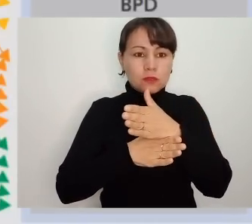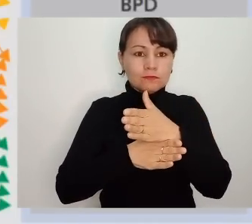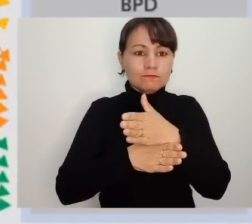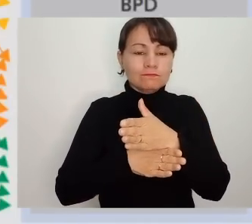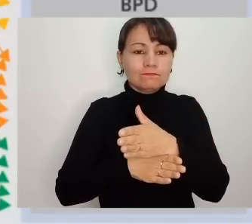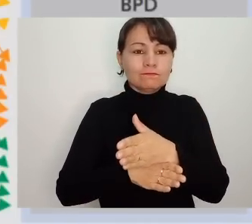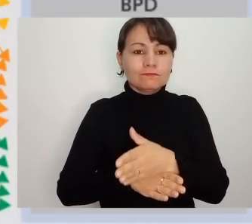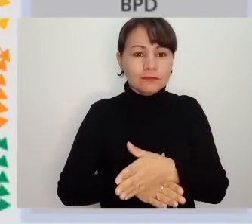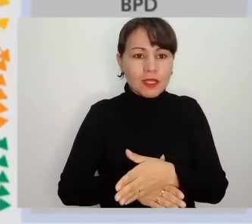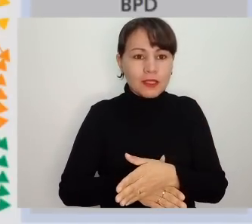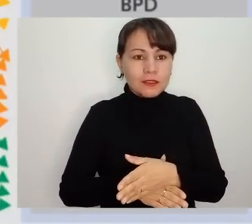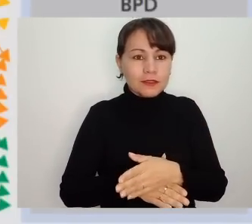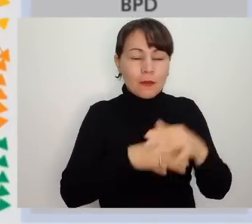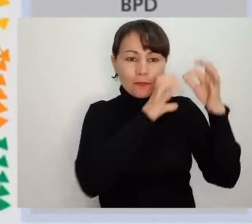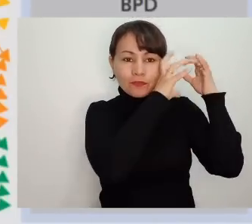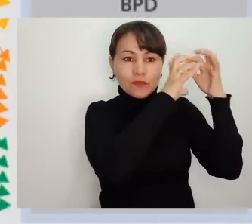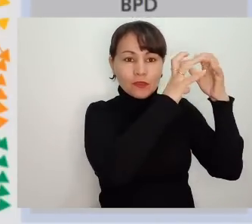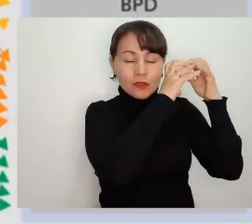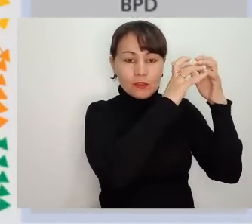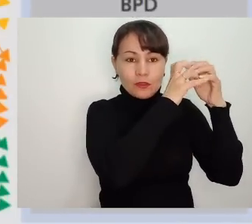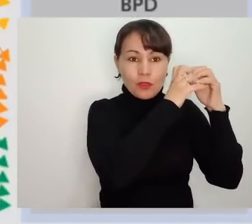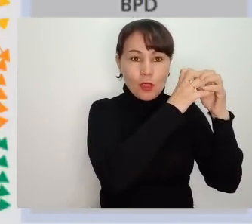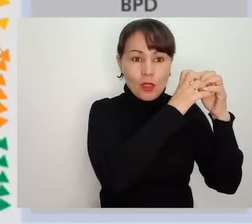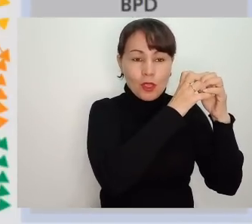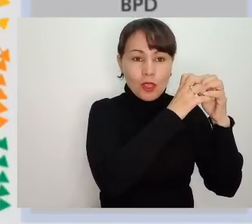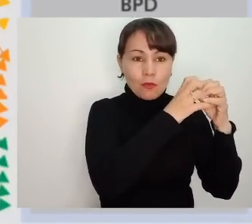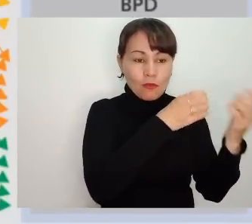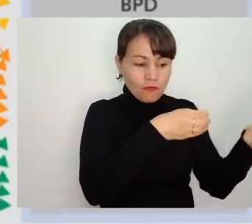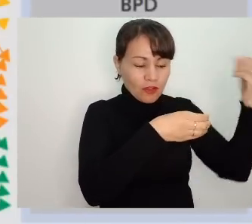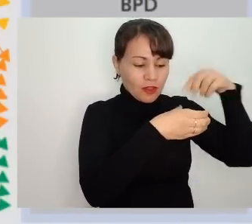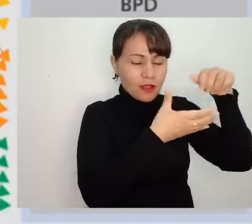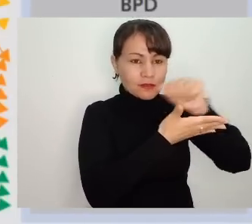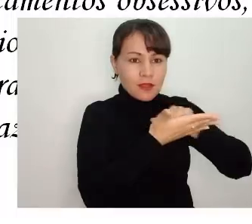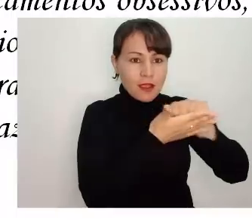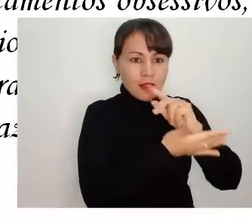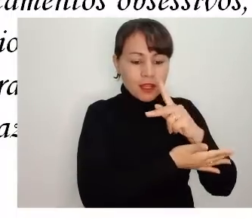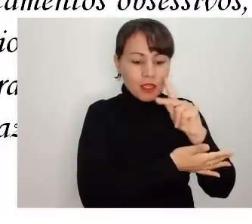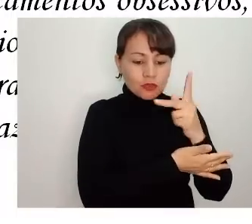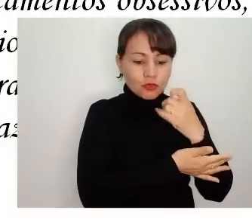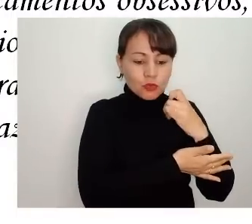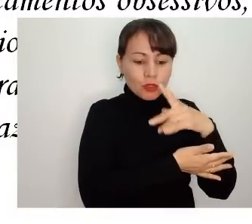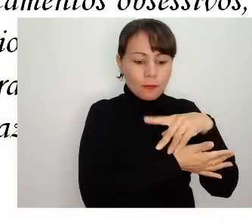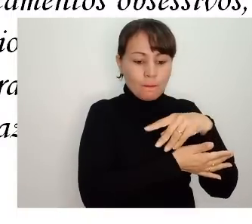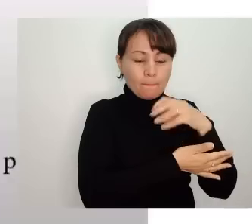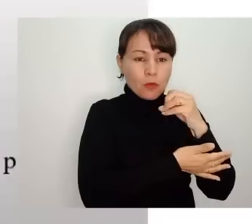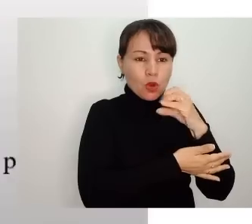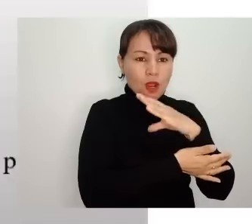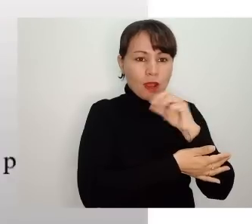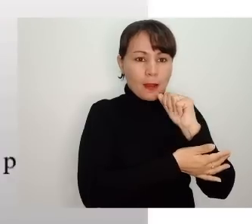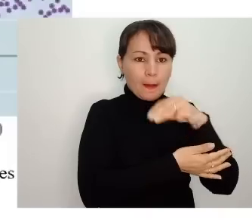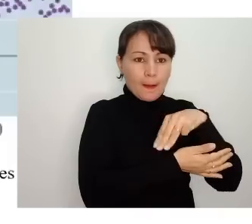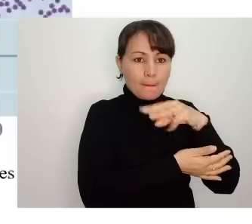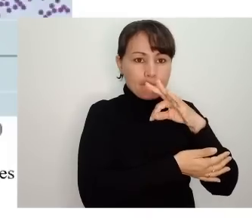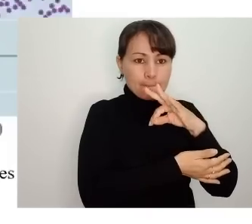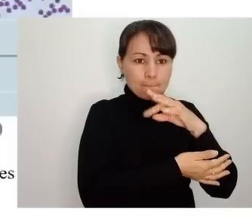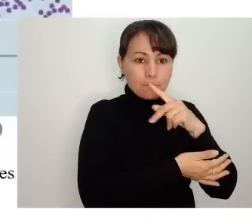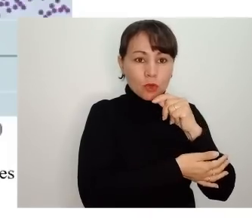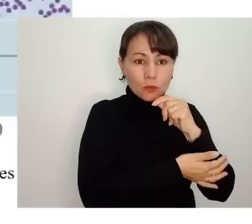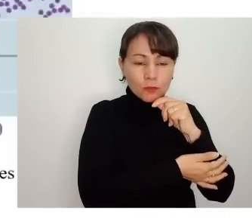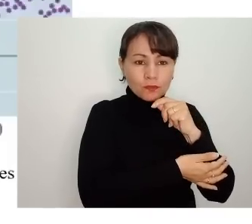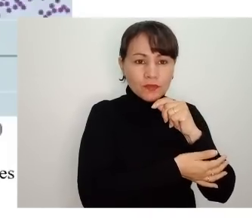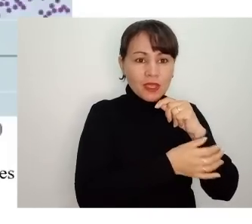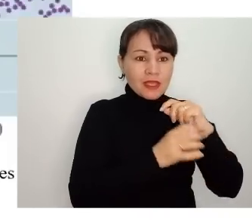barreira hematoencefálica e ele vai lá na região do hipocampo, que a gente viu onde é que fica